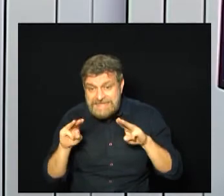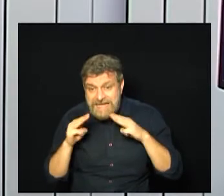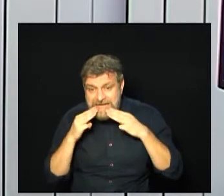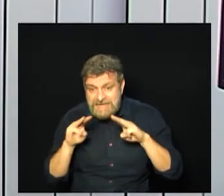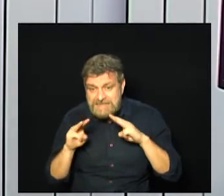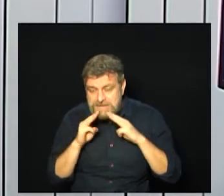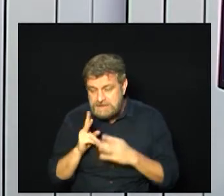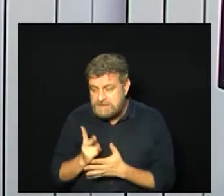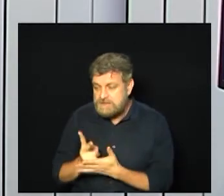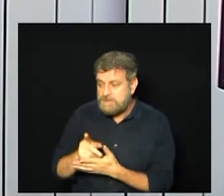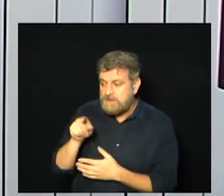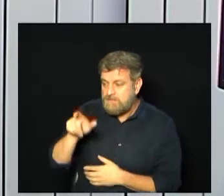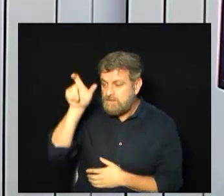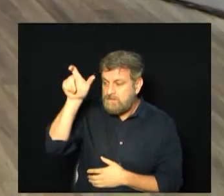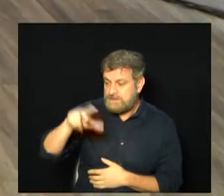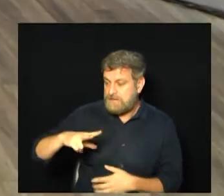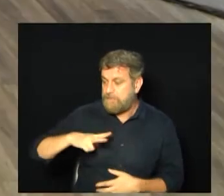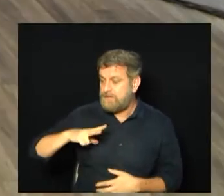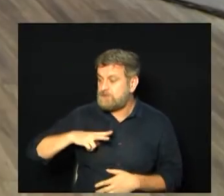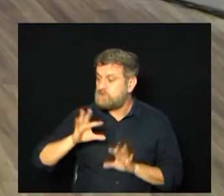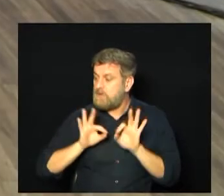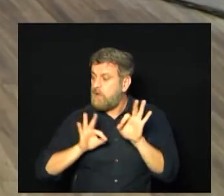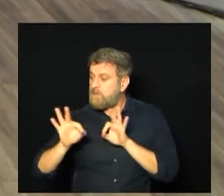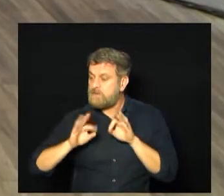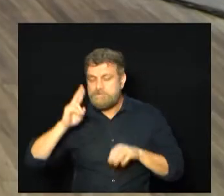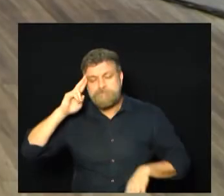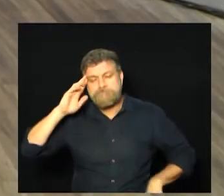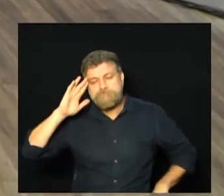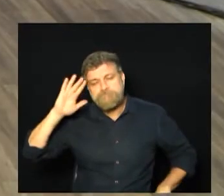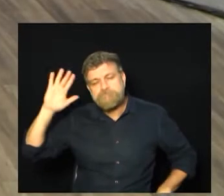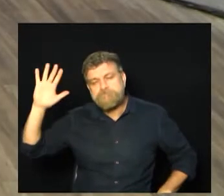Sempre foi um projeto pessoal seu?